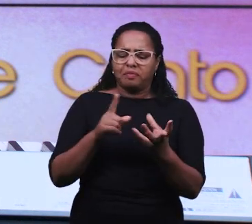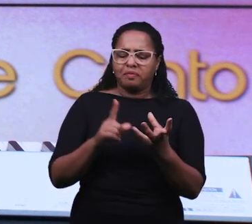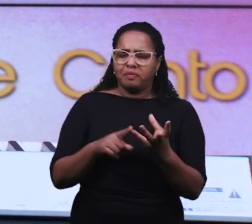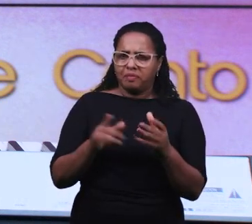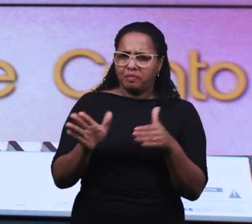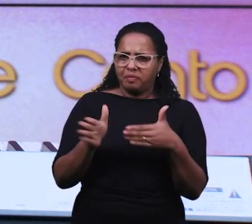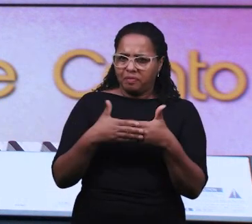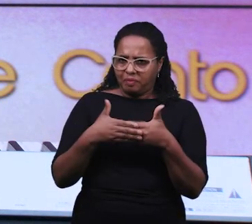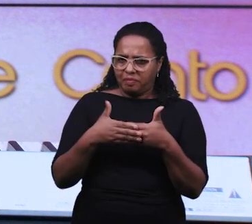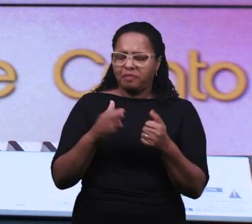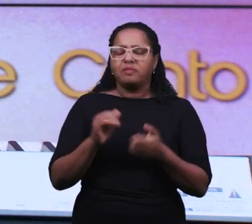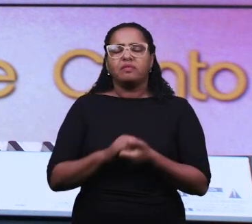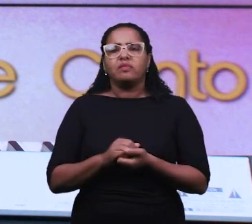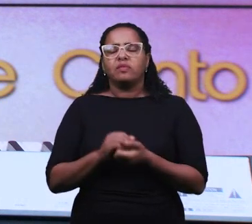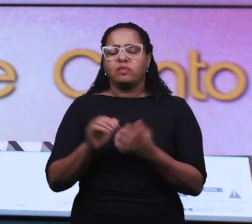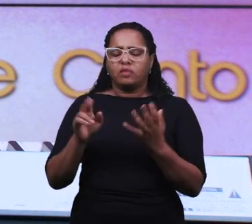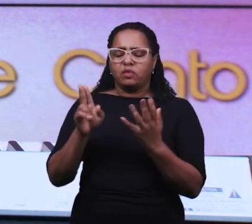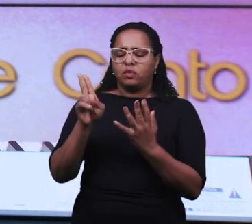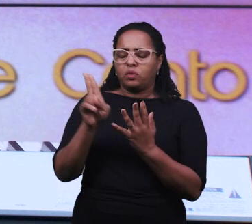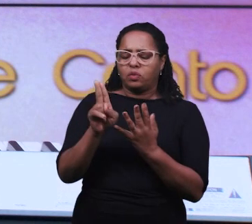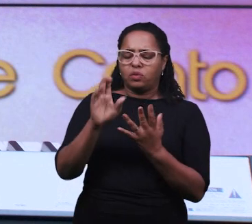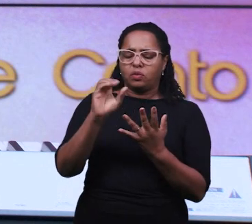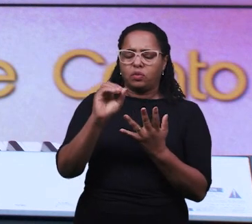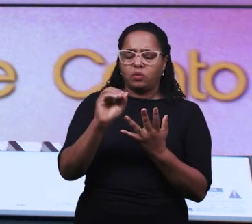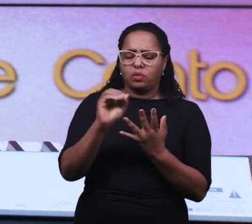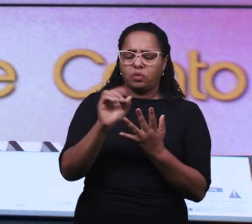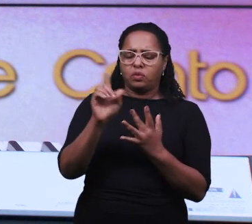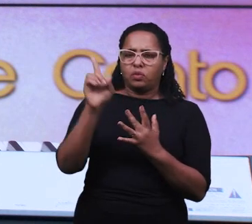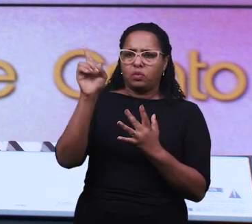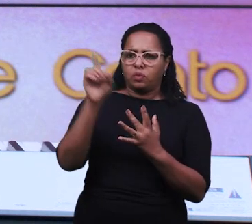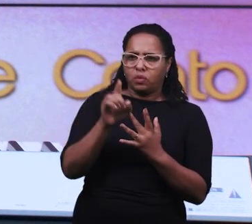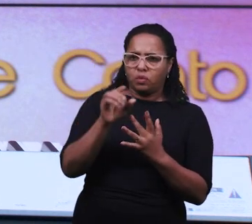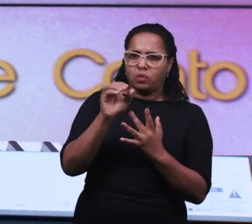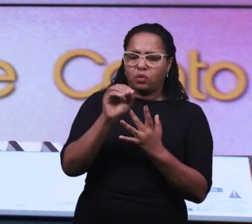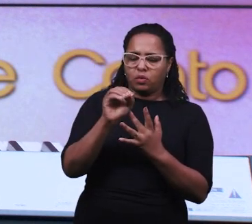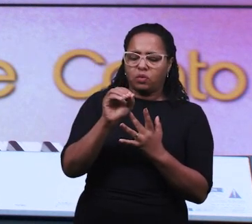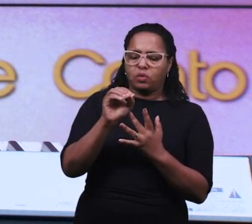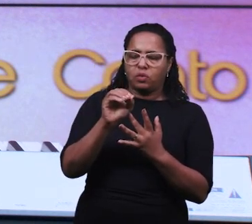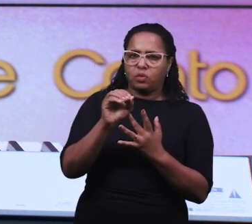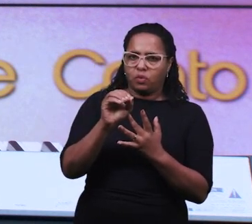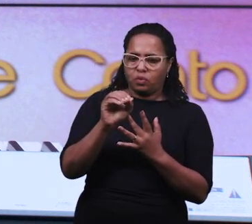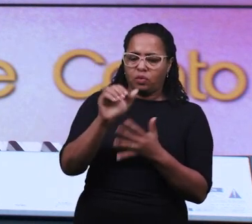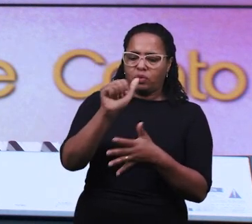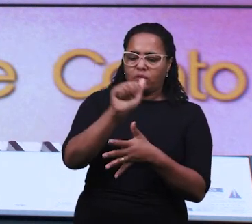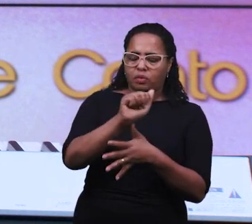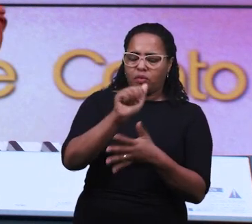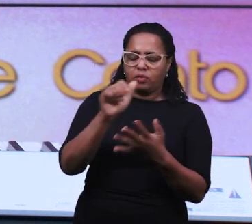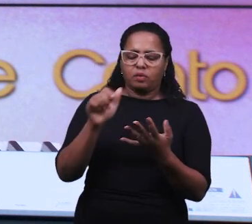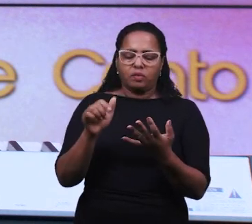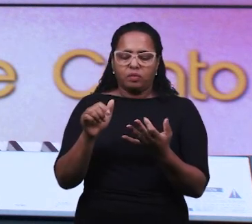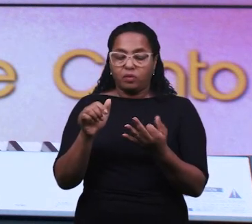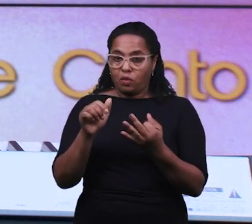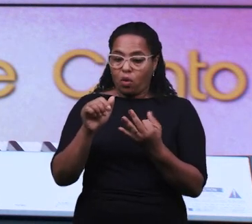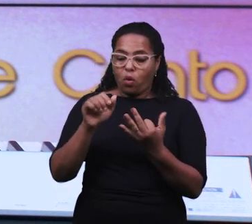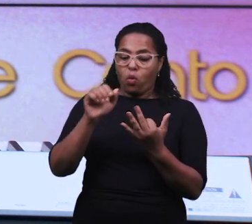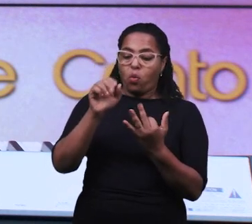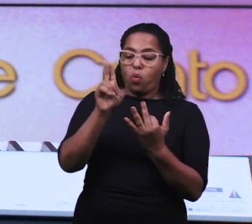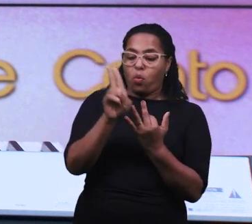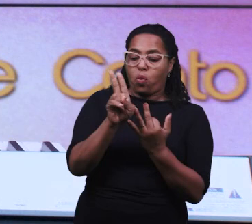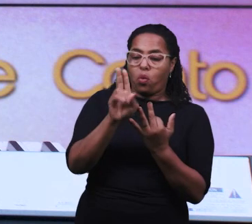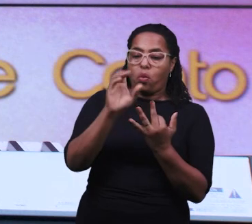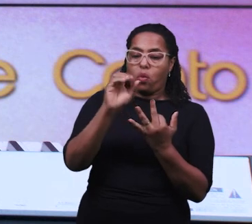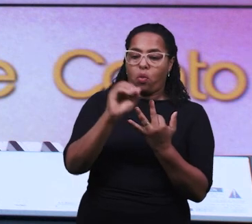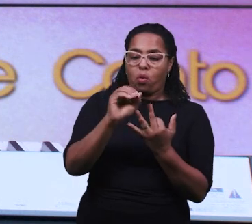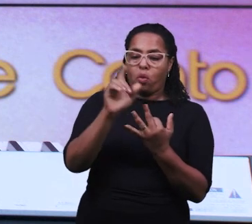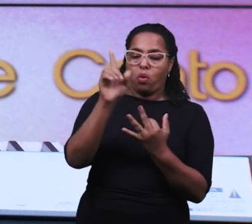vogais fechadas. U, O, A. U, O, A. U,